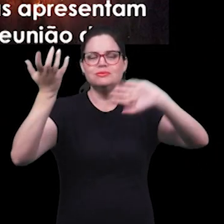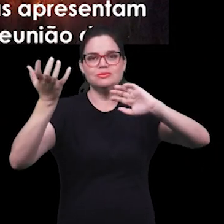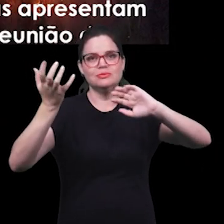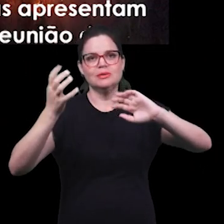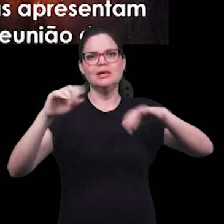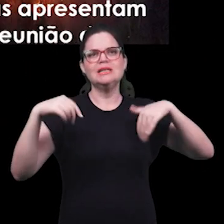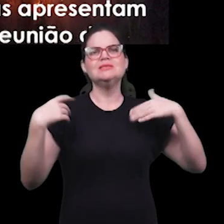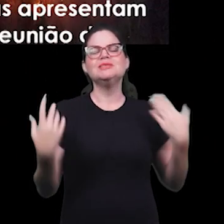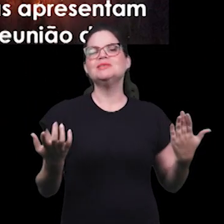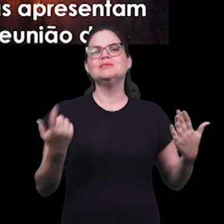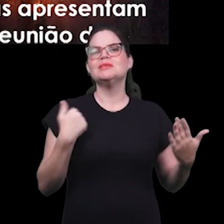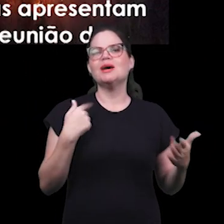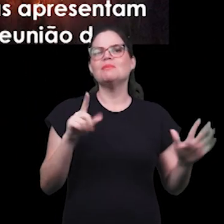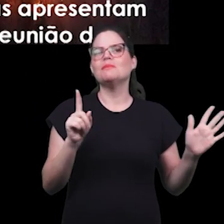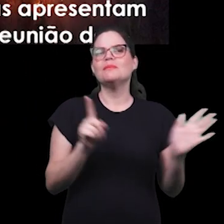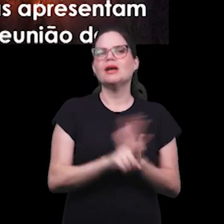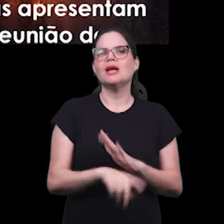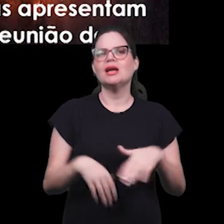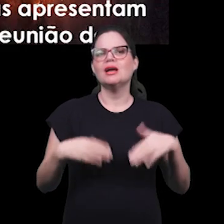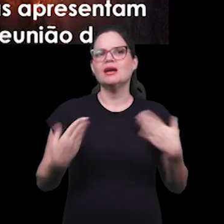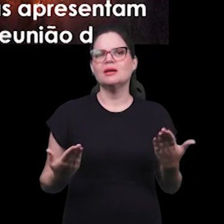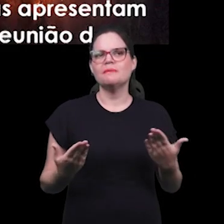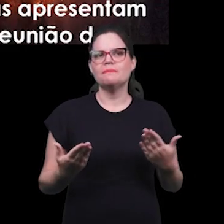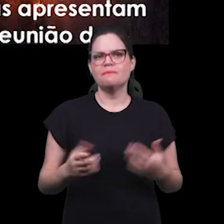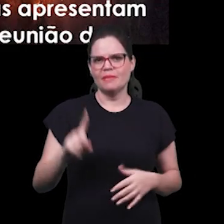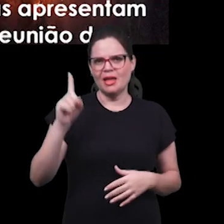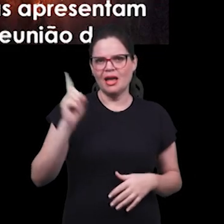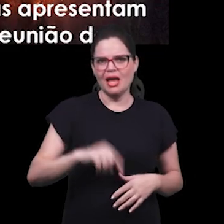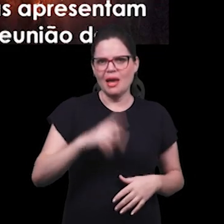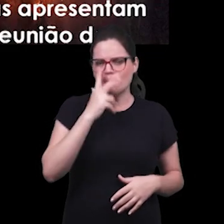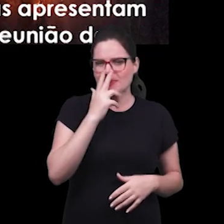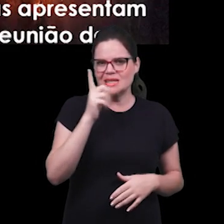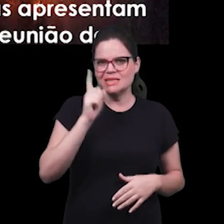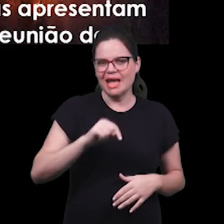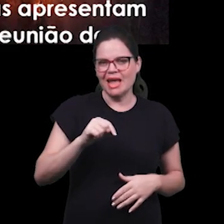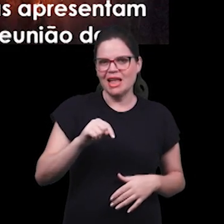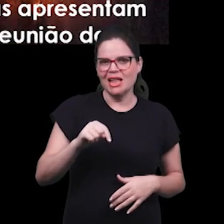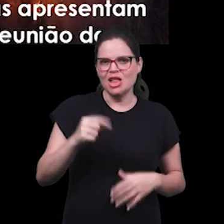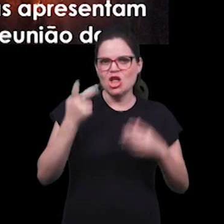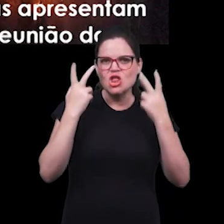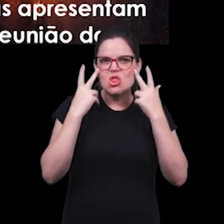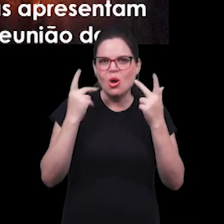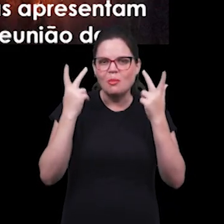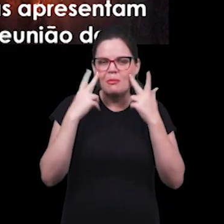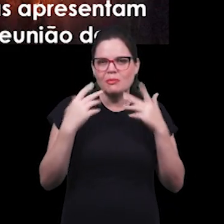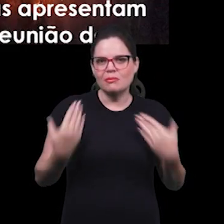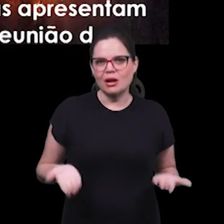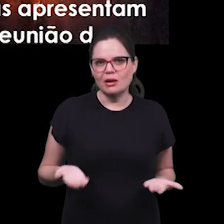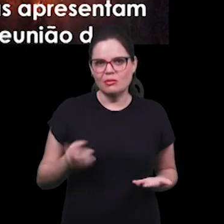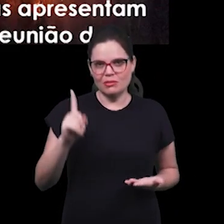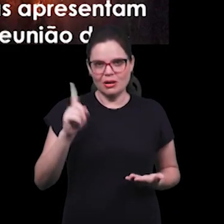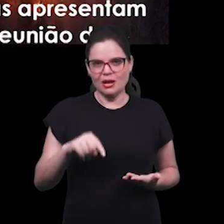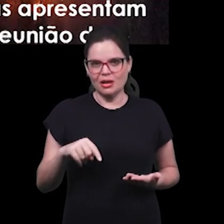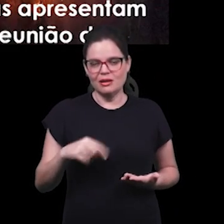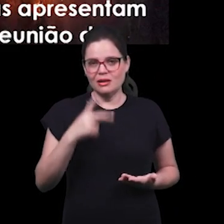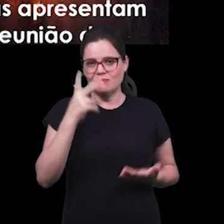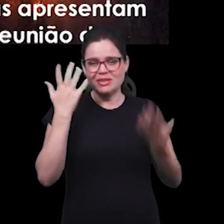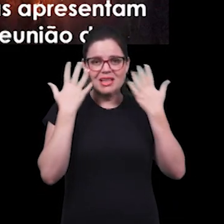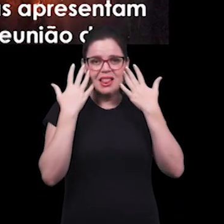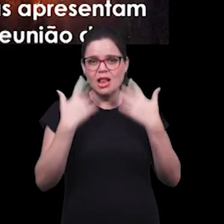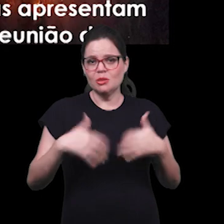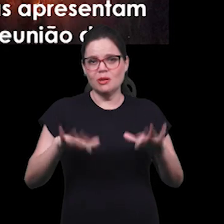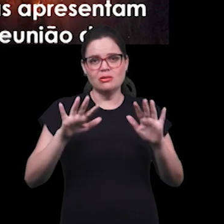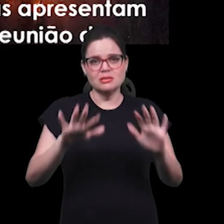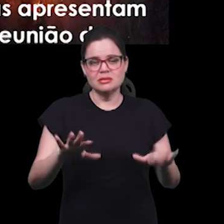uma interrogação, é o nosso novo normal? Então, o mundo, ele tenta se